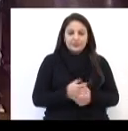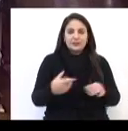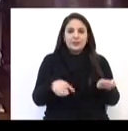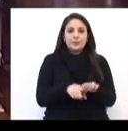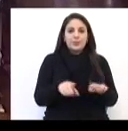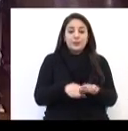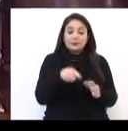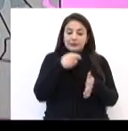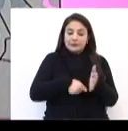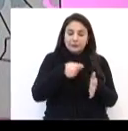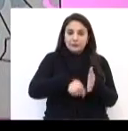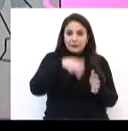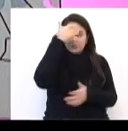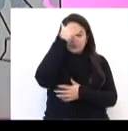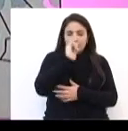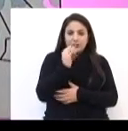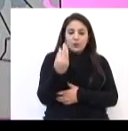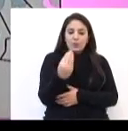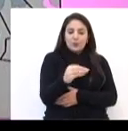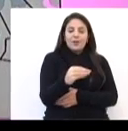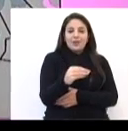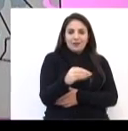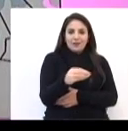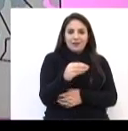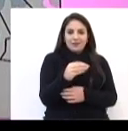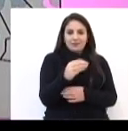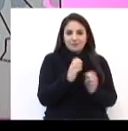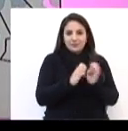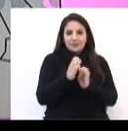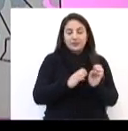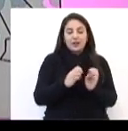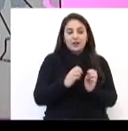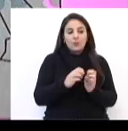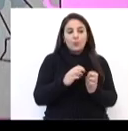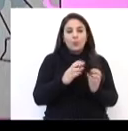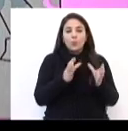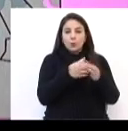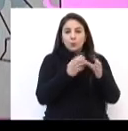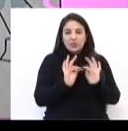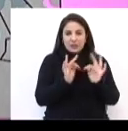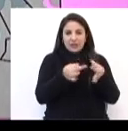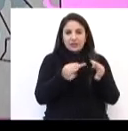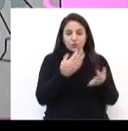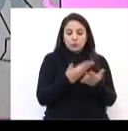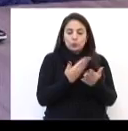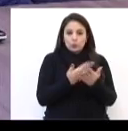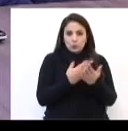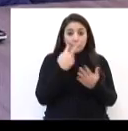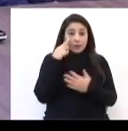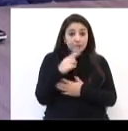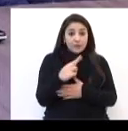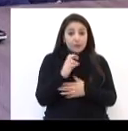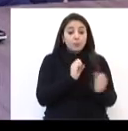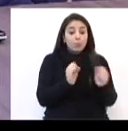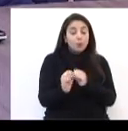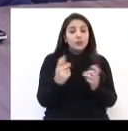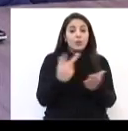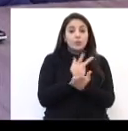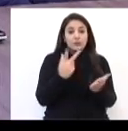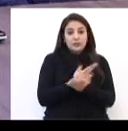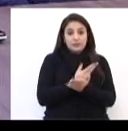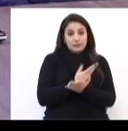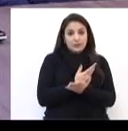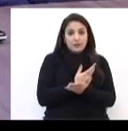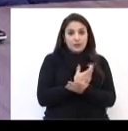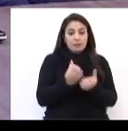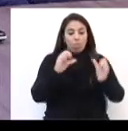do empreendimento, uma equipe técnica realizou um estudo sobre os prejuízos ambientais. Este geólogo explicou